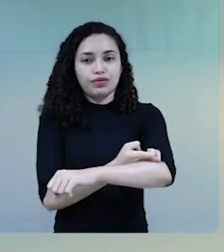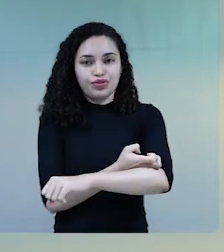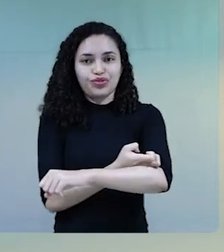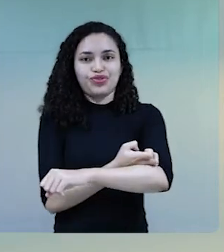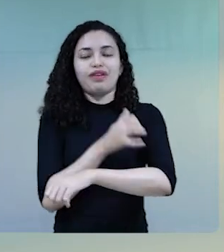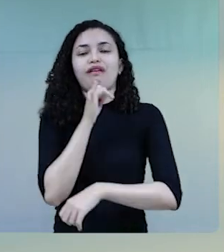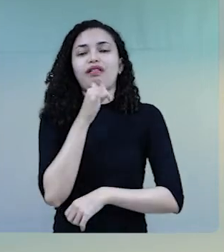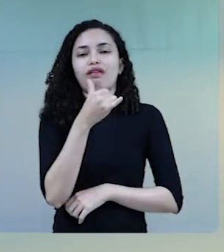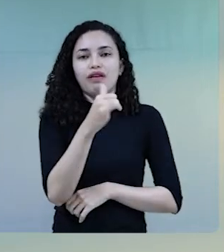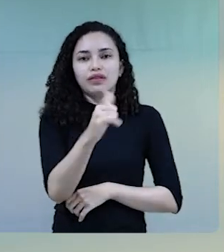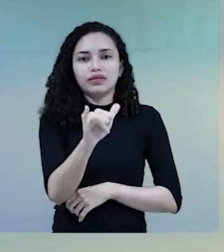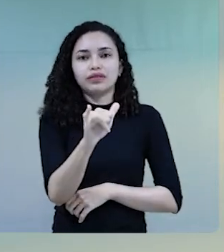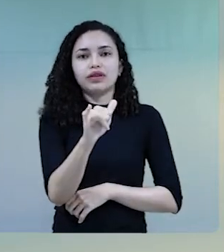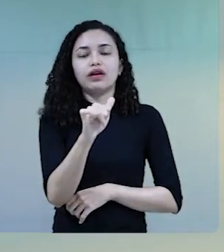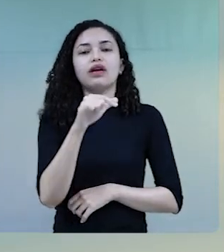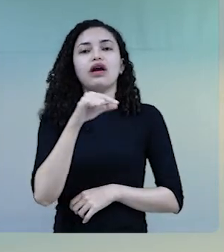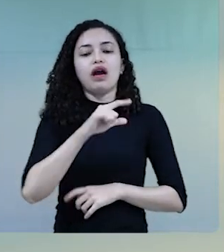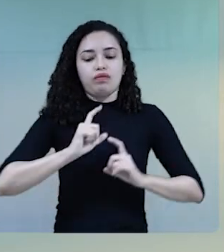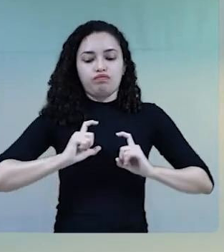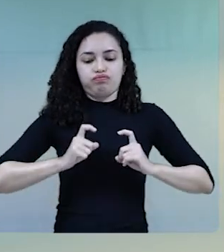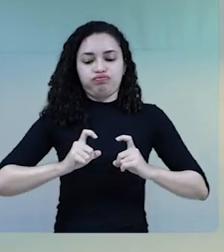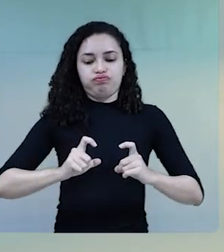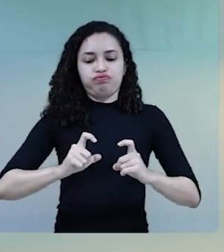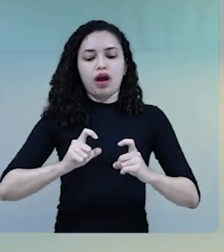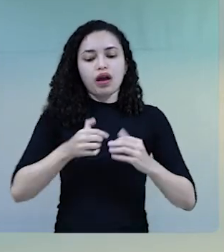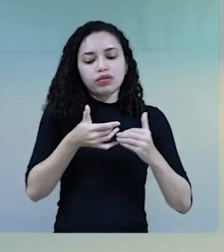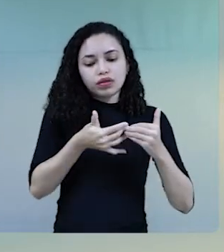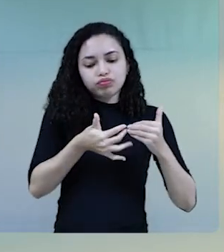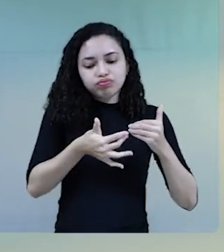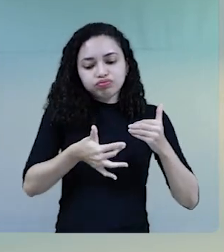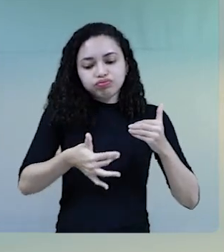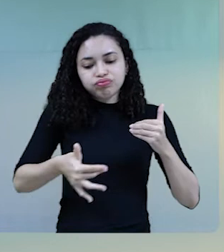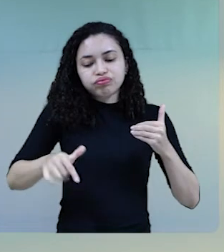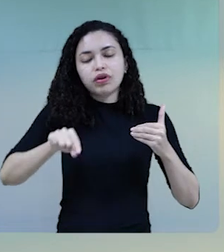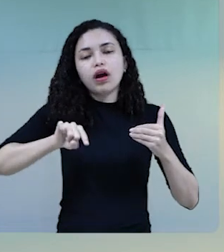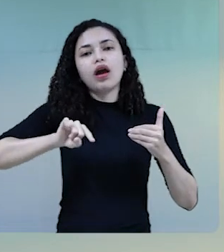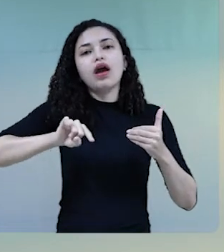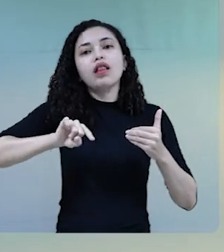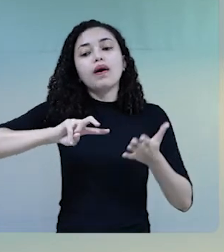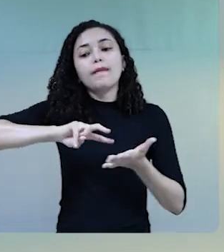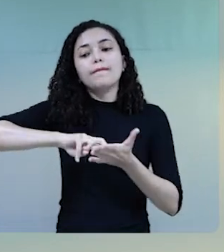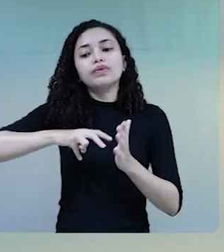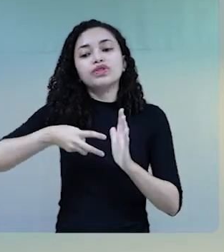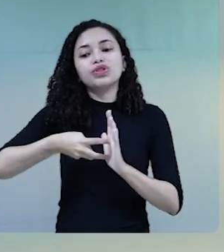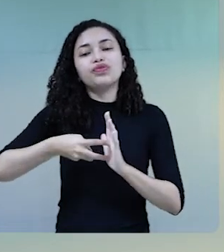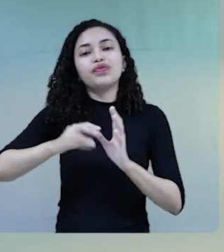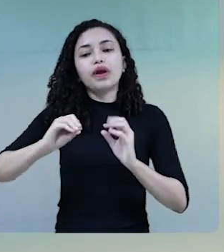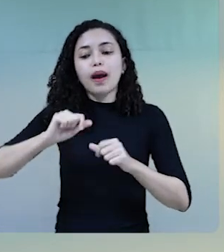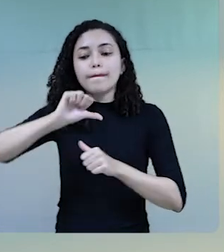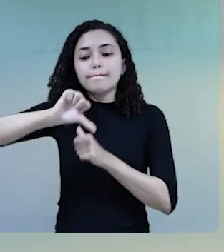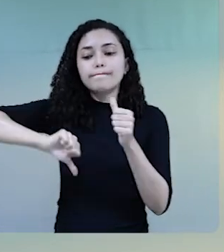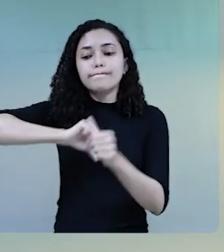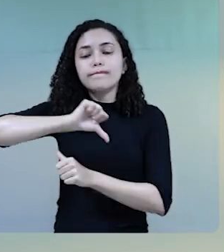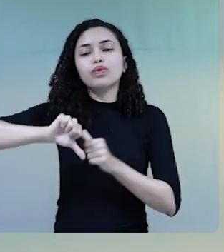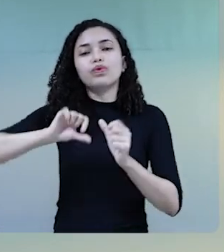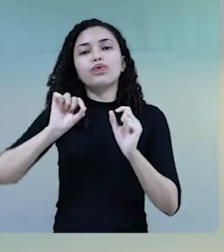no resistor, tá? Ela se transforma em energia o quê, pessoal? Térmica, tá certo? Então, a energia elétrica acaba virando